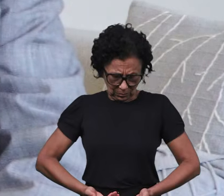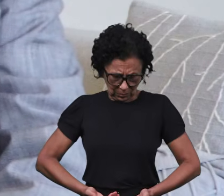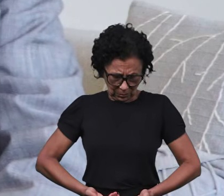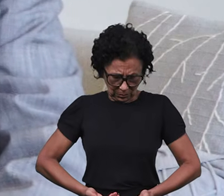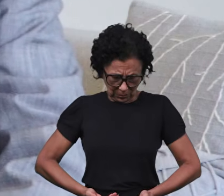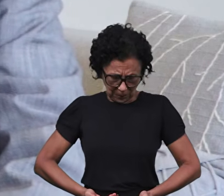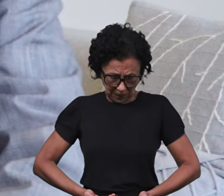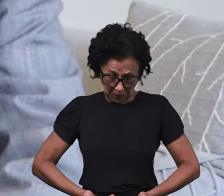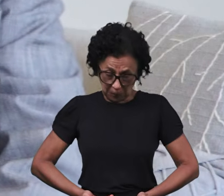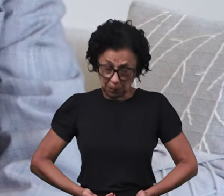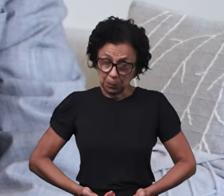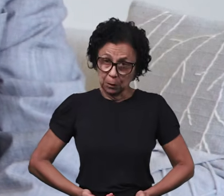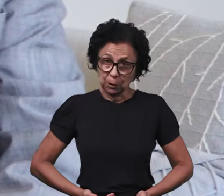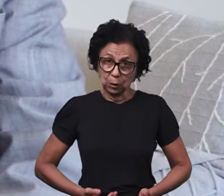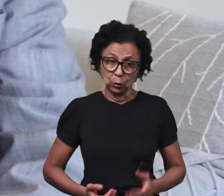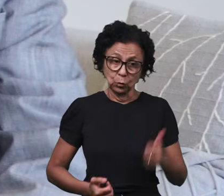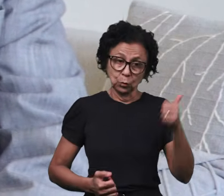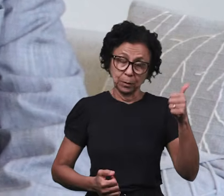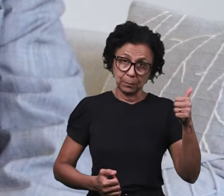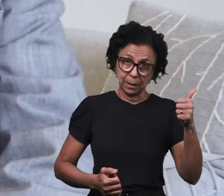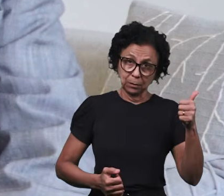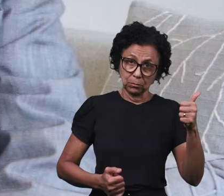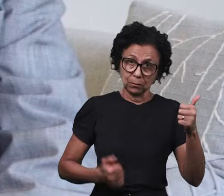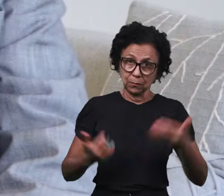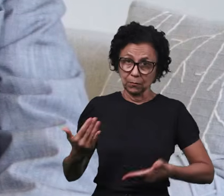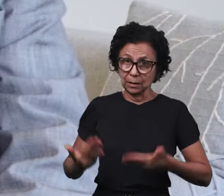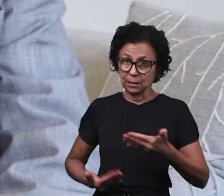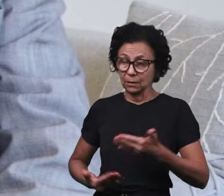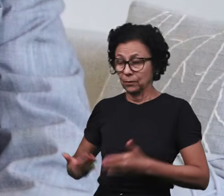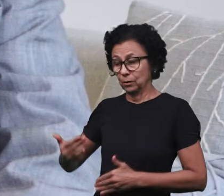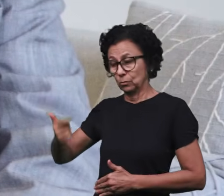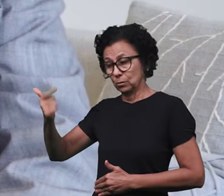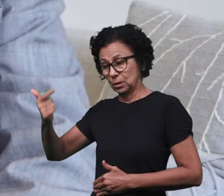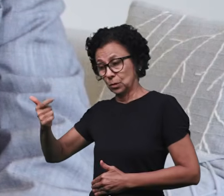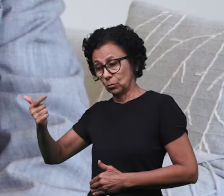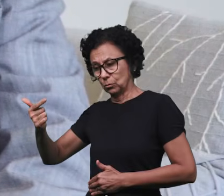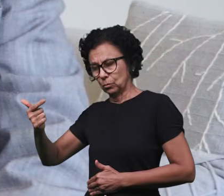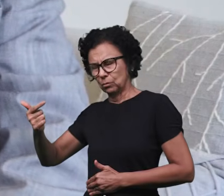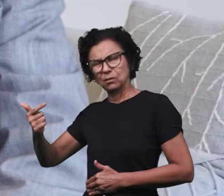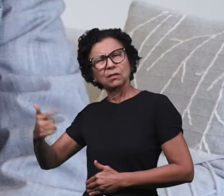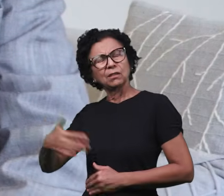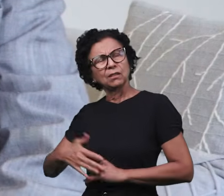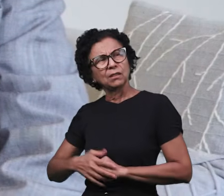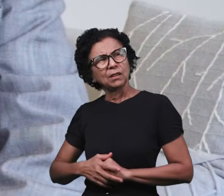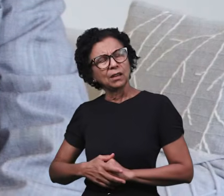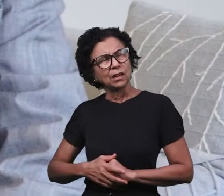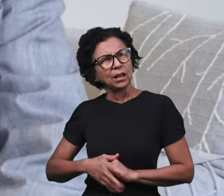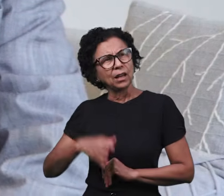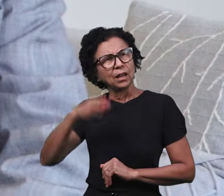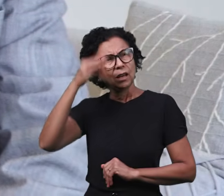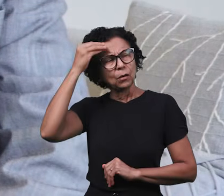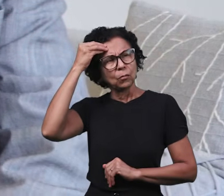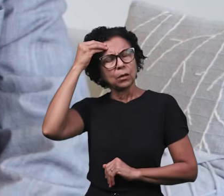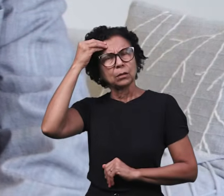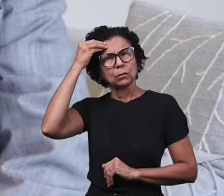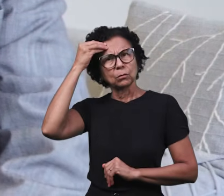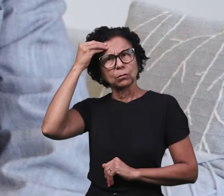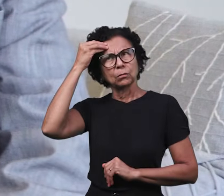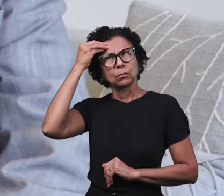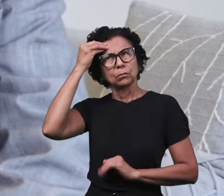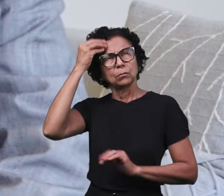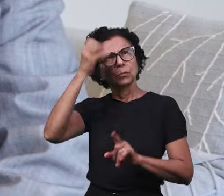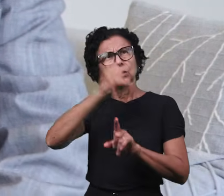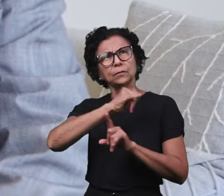maior servirá ao menor. Então já tinha aquilo. Mas Rebeca guardou a profecia no seu coração e